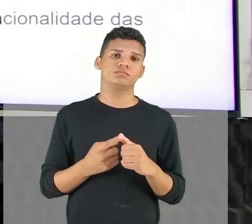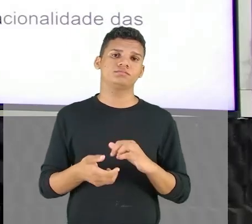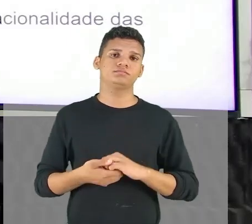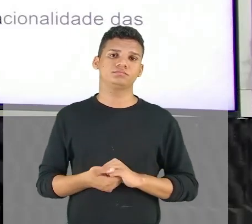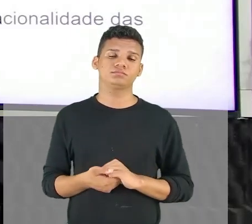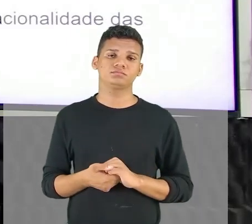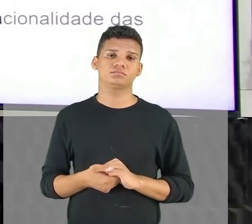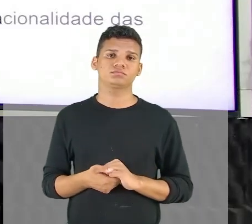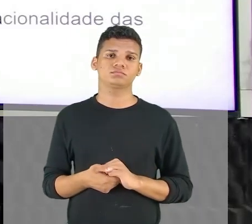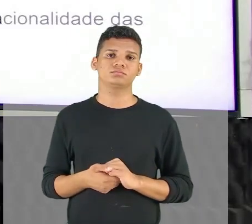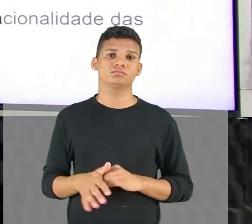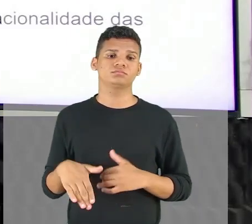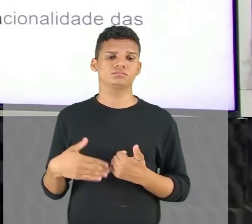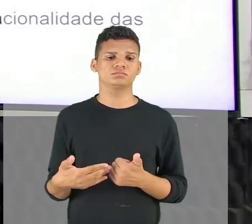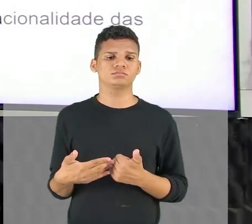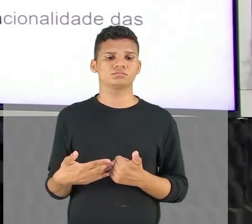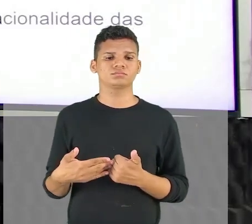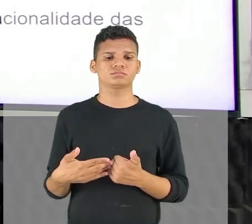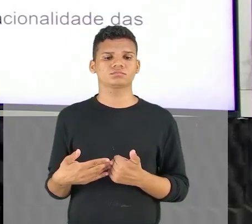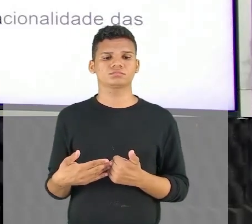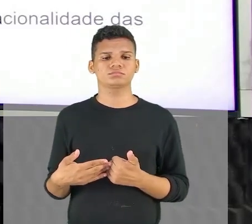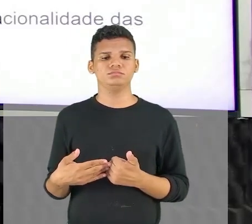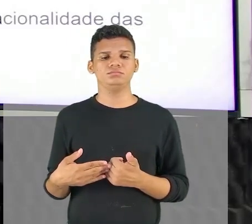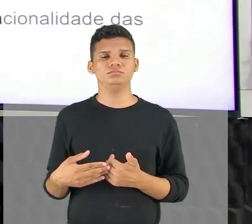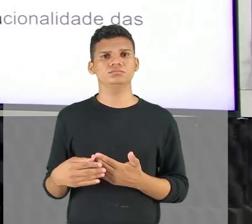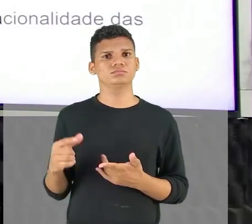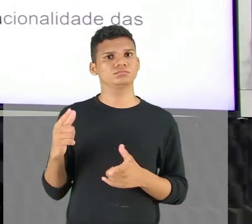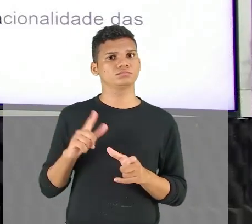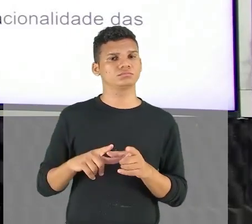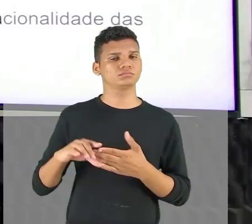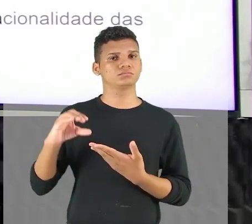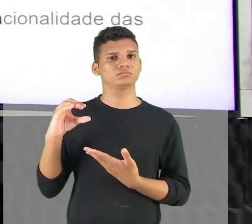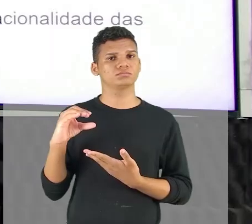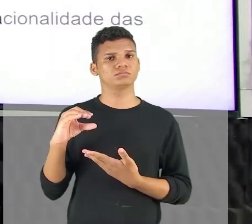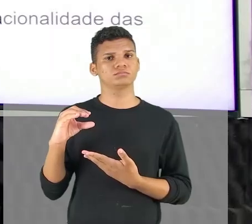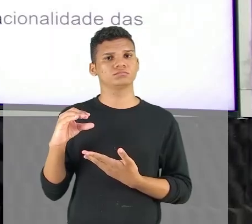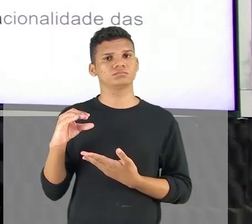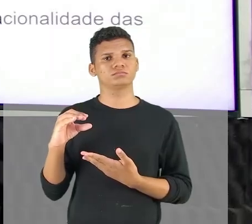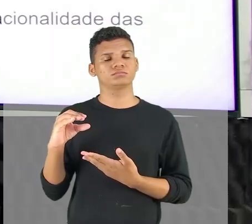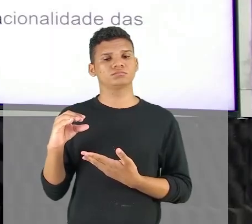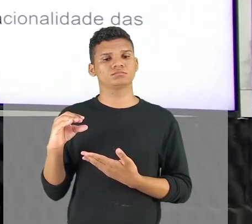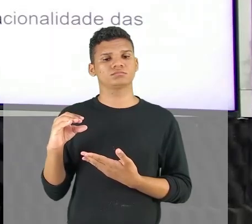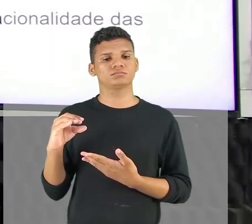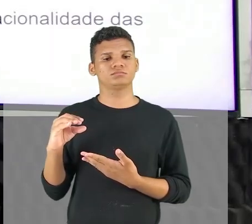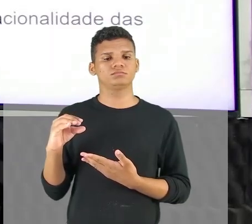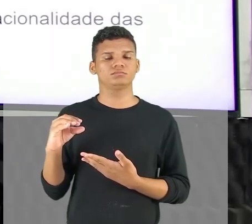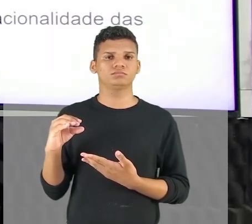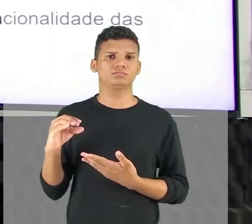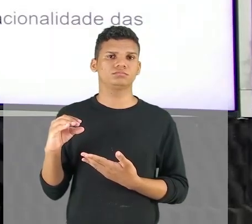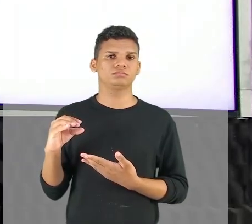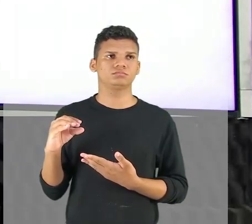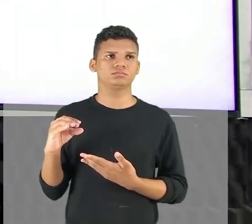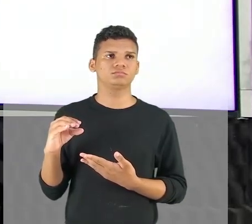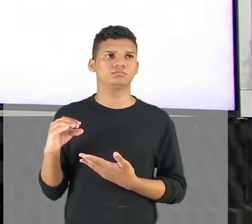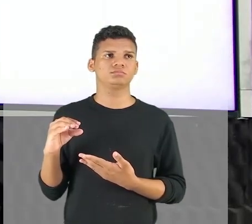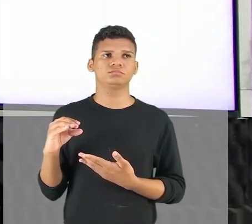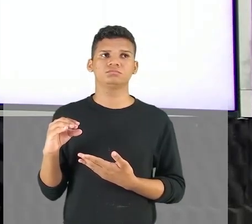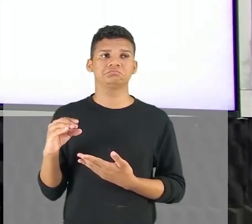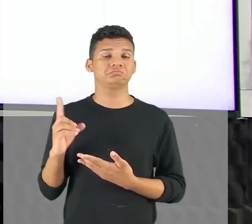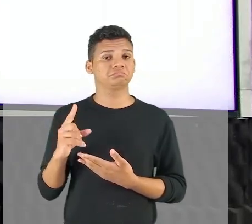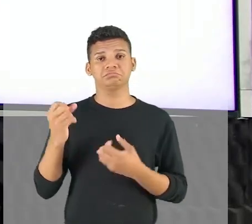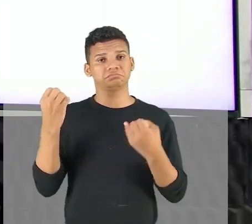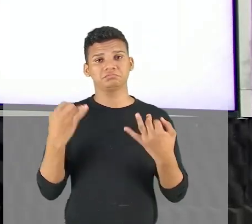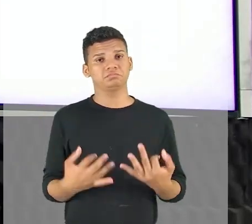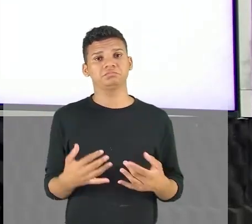Aristóteles. Utilitarista também não, né? No sentido da racionalidade das ações. Ele não está falando aqui da questão do